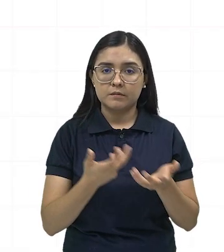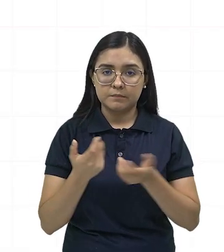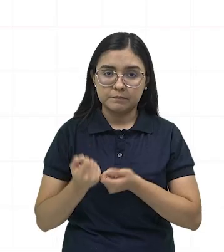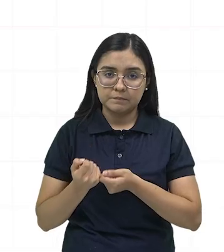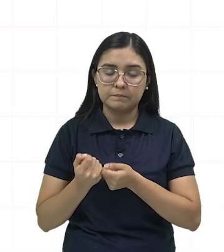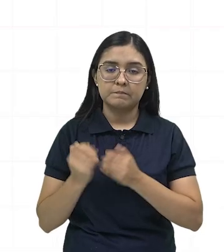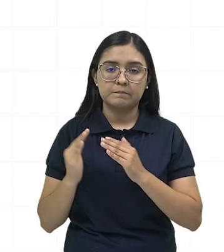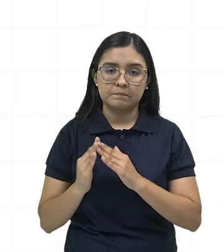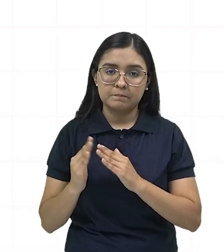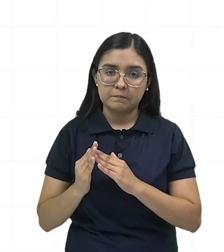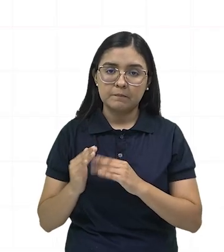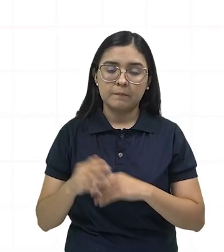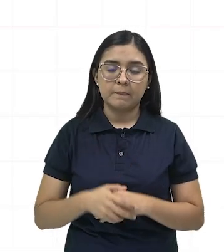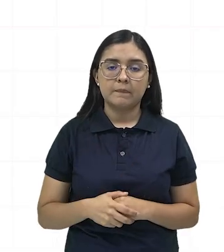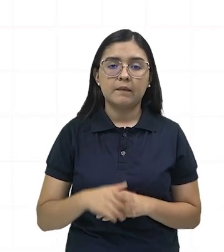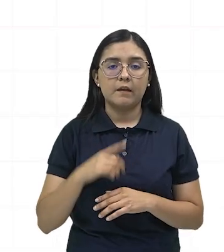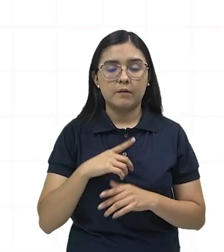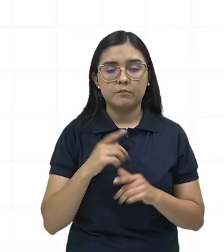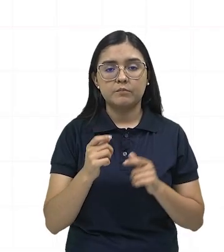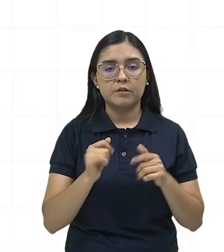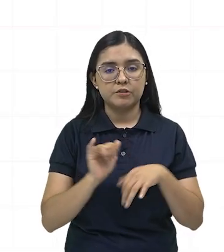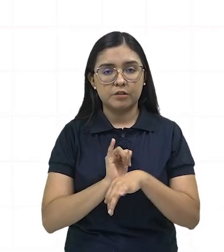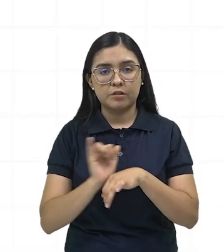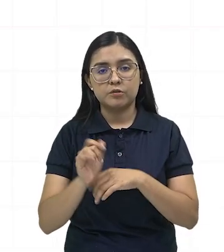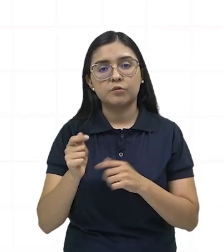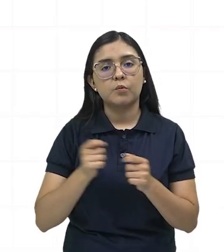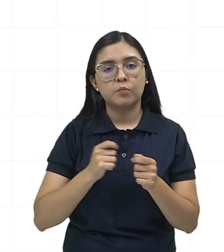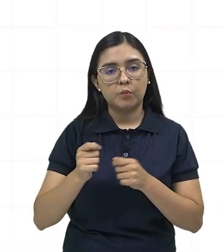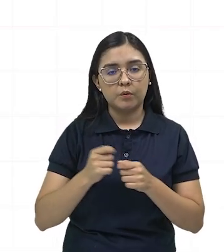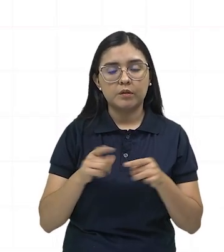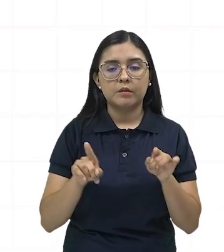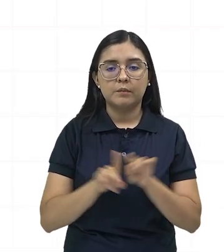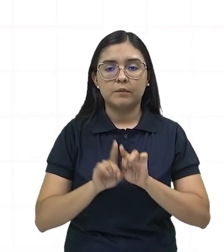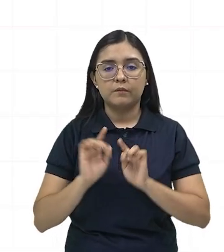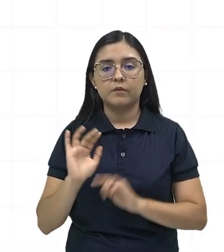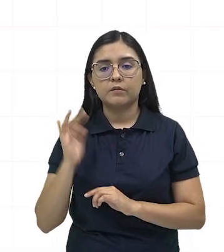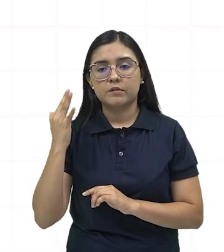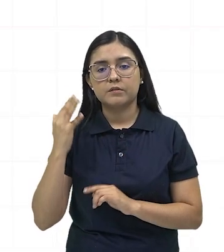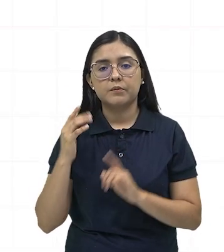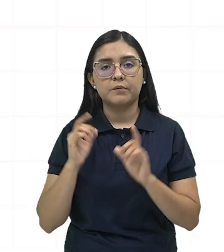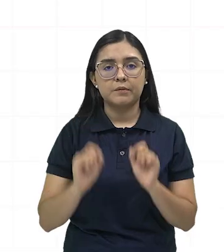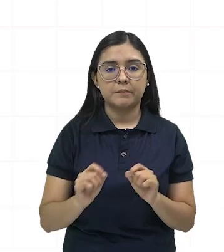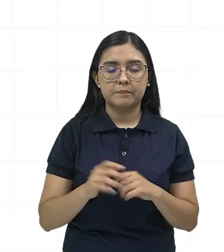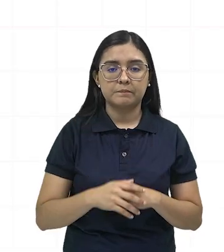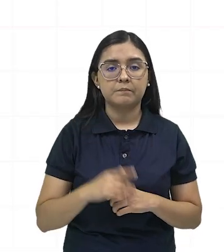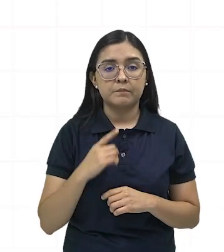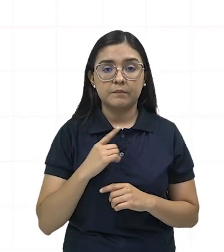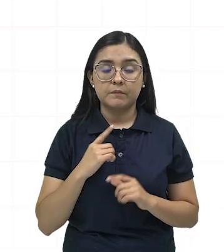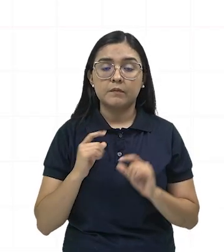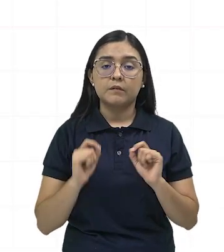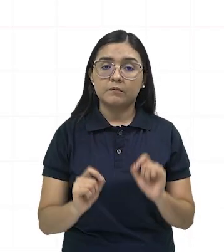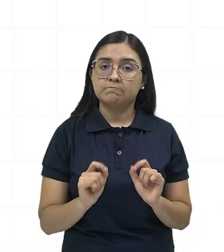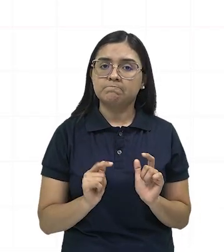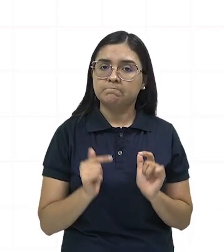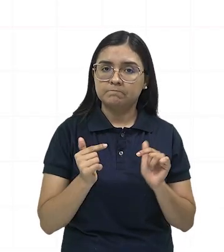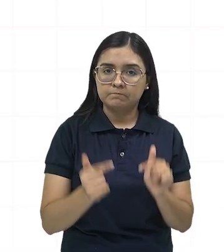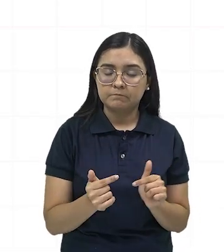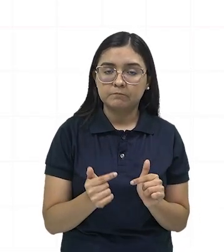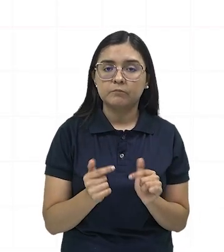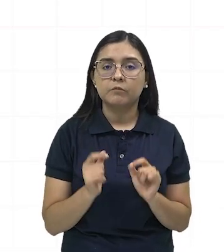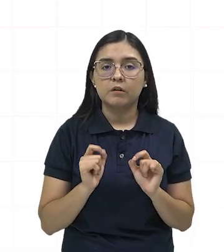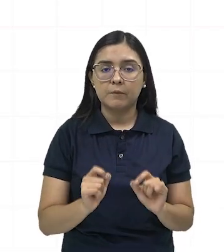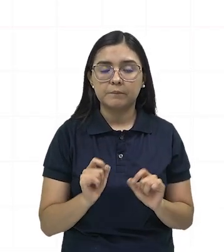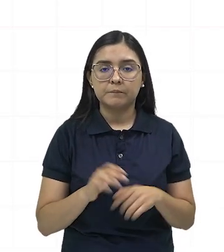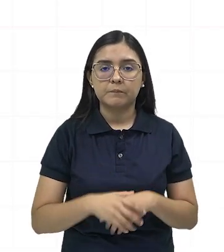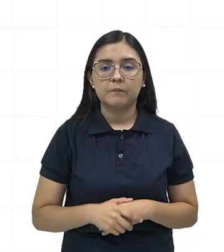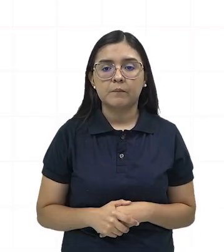de controle também. E aí vai ocorrer uma reação, né?